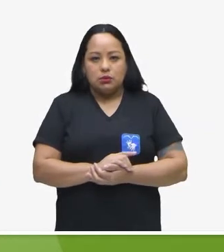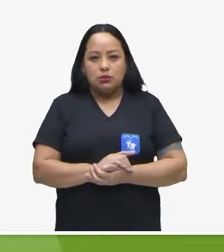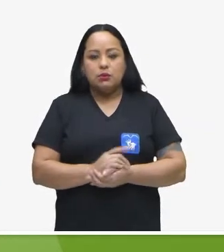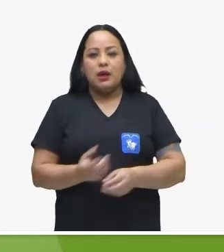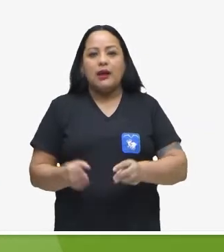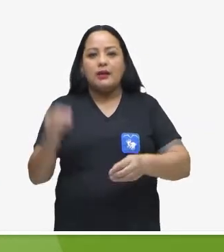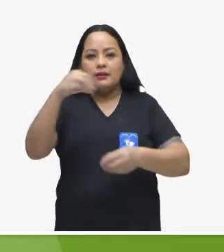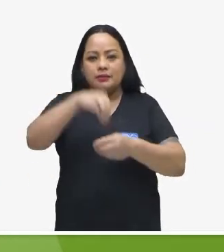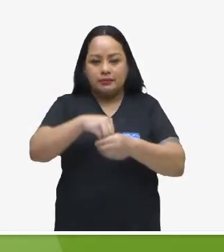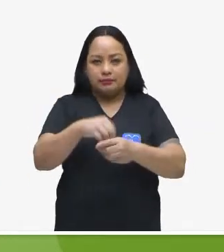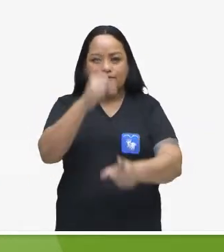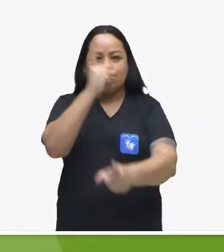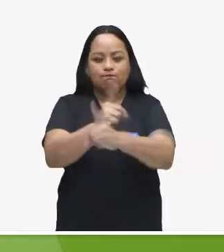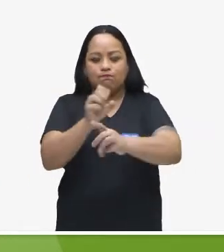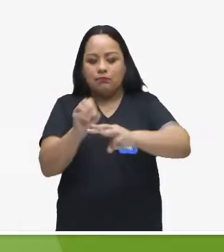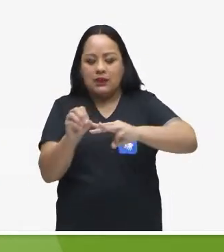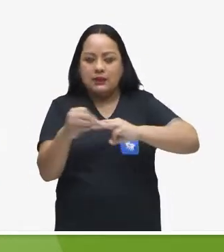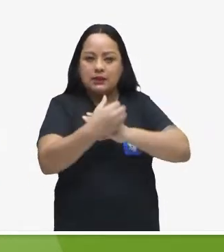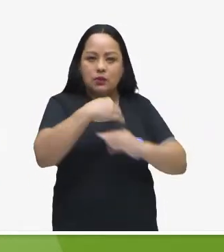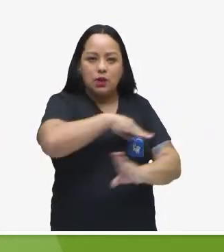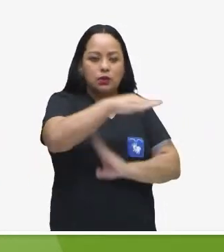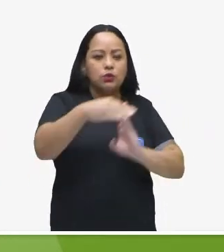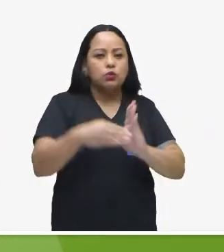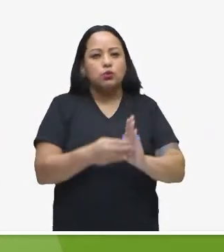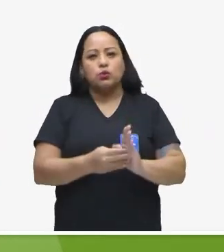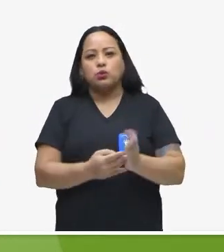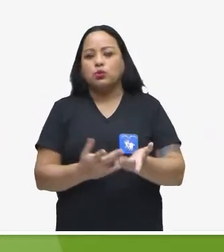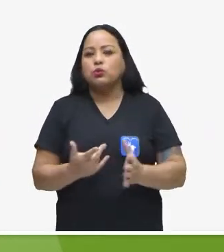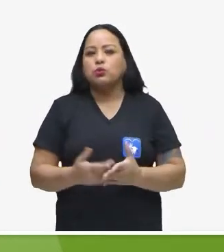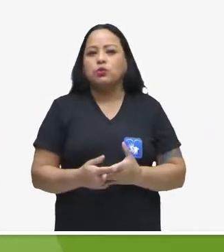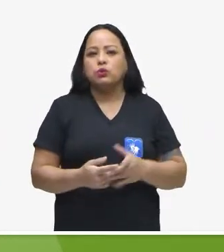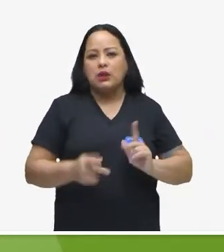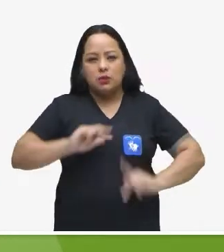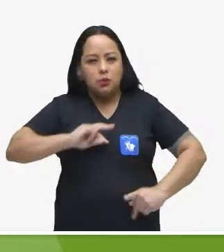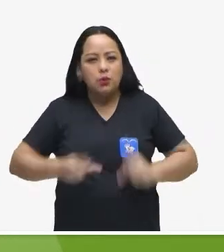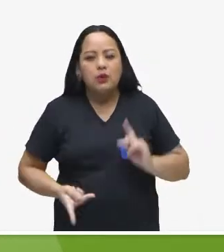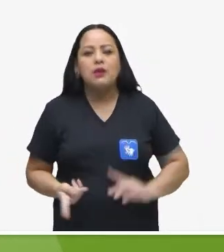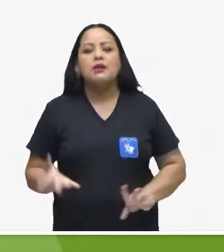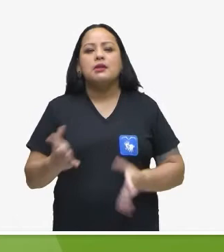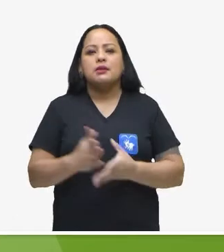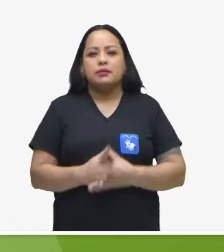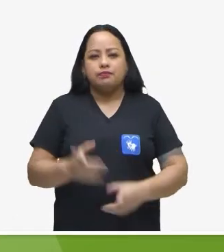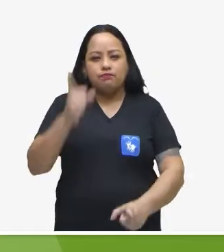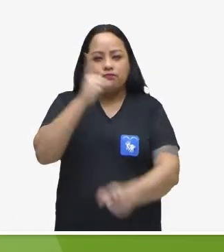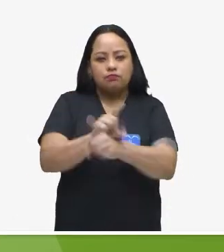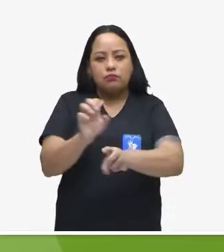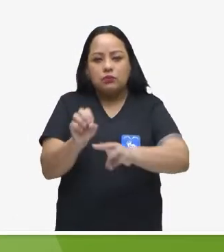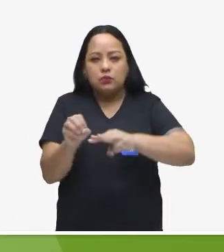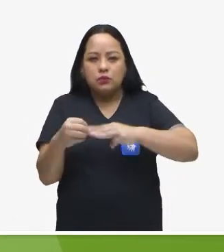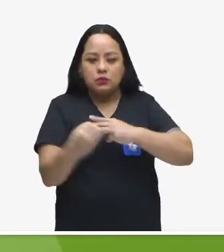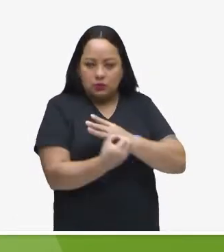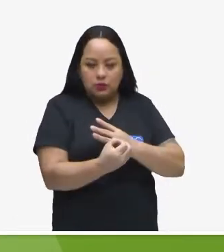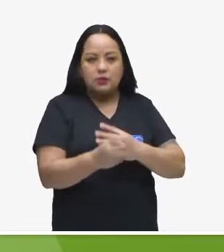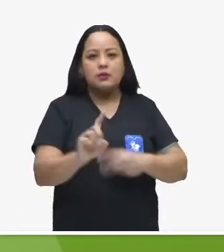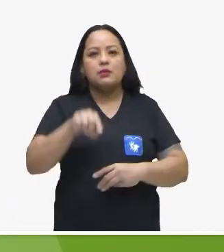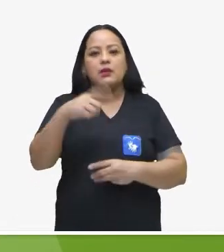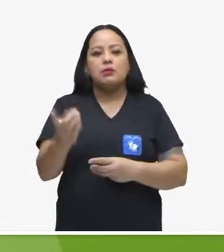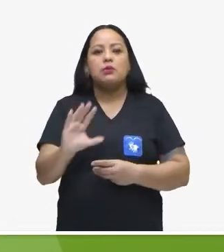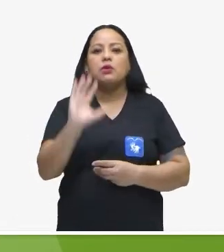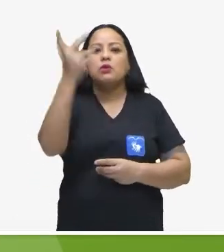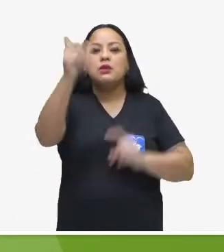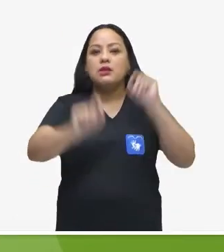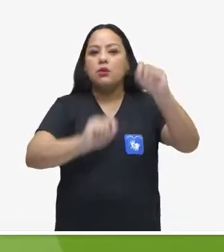células. Então, todos aqueles nutrientes, minerais, né, sais minerais, tudo isso vai parar lá nas minhas células e vai acontecer o